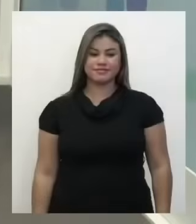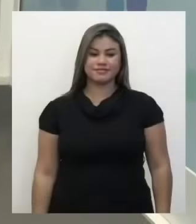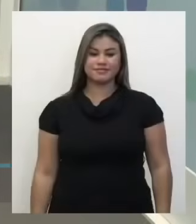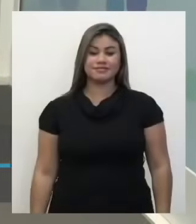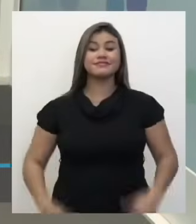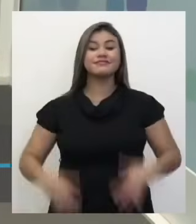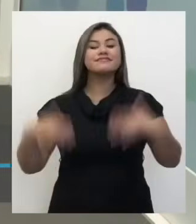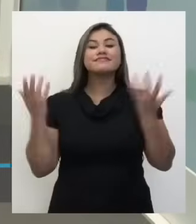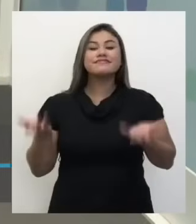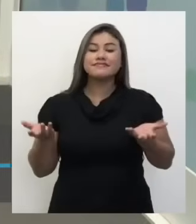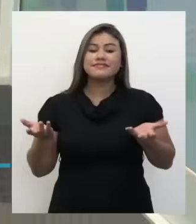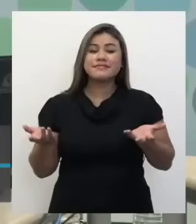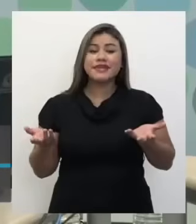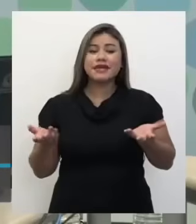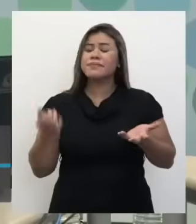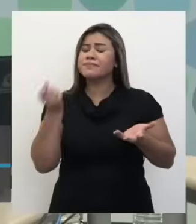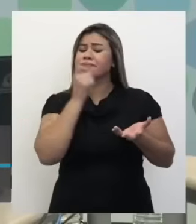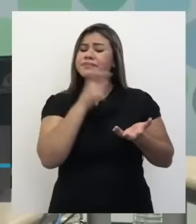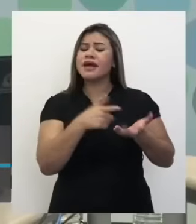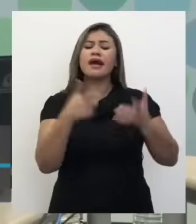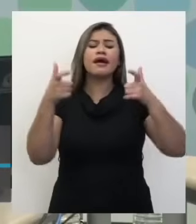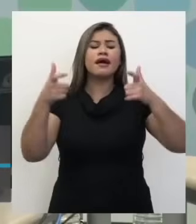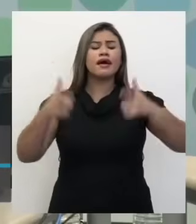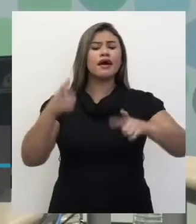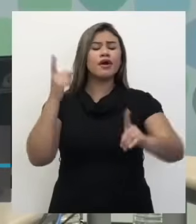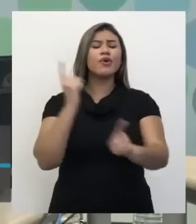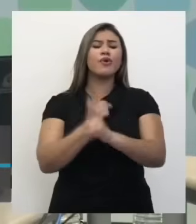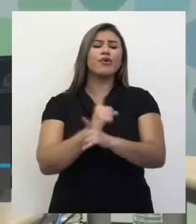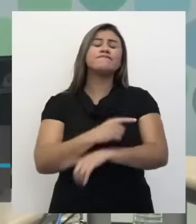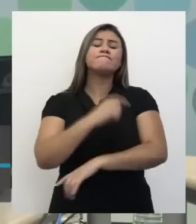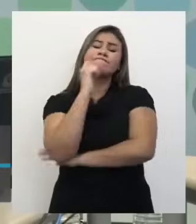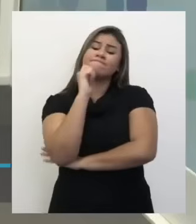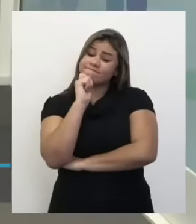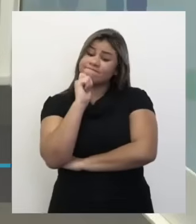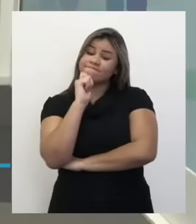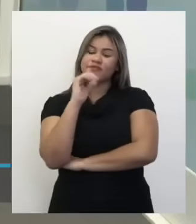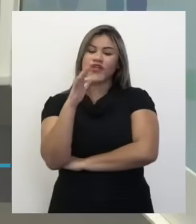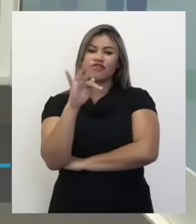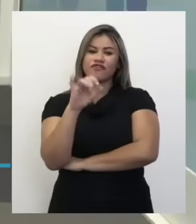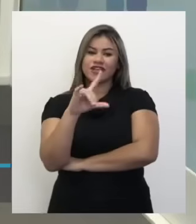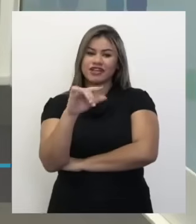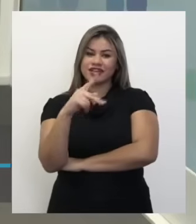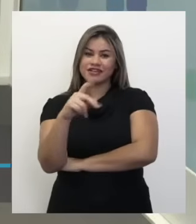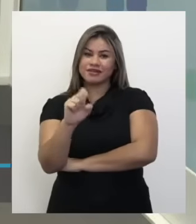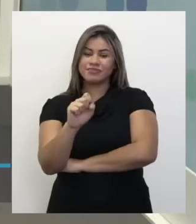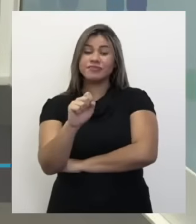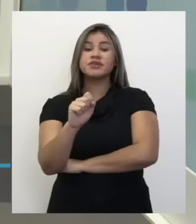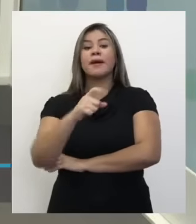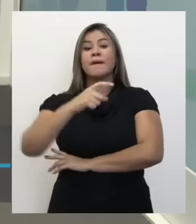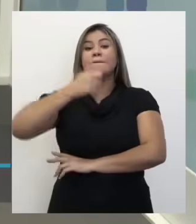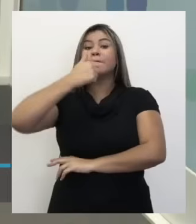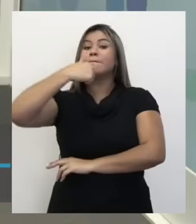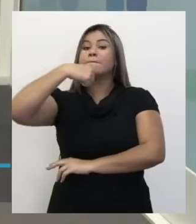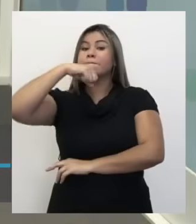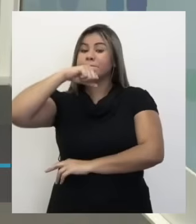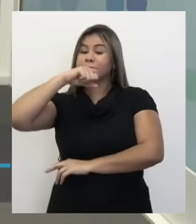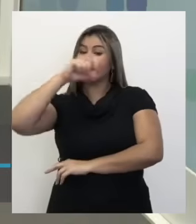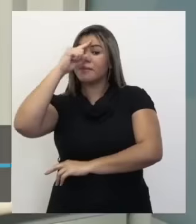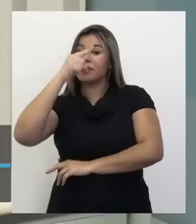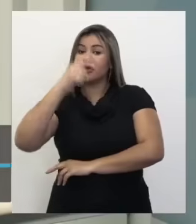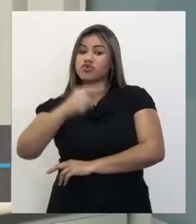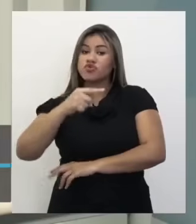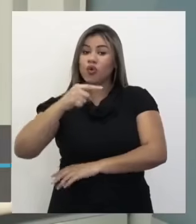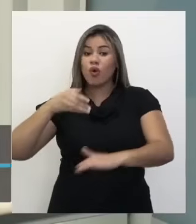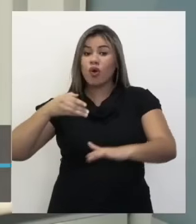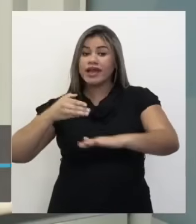E aí, onde está o humor? Eu já estava adiantando, hein? O Felipe colocou, a mãe mandá-lo entrar e